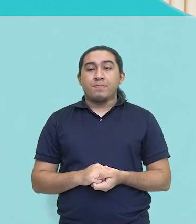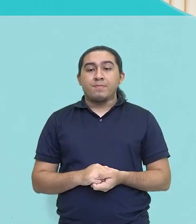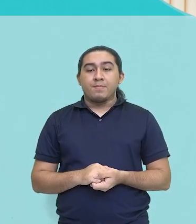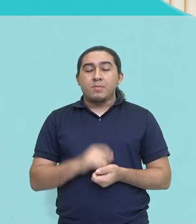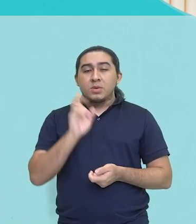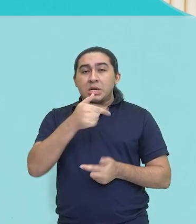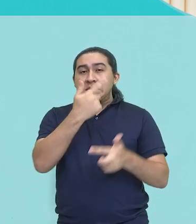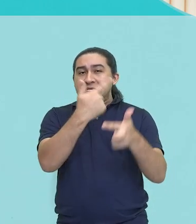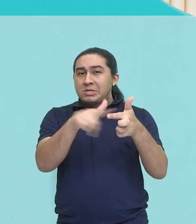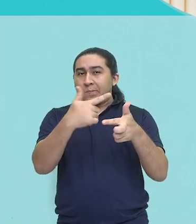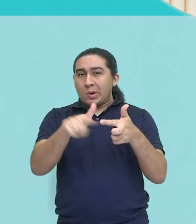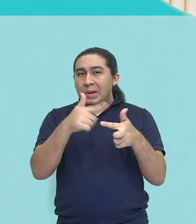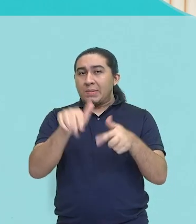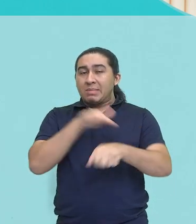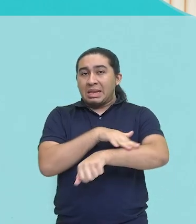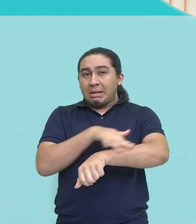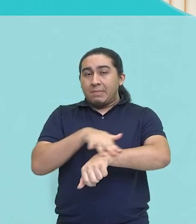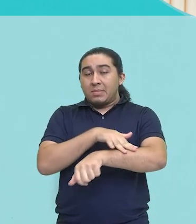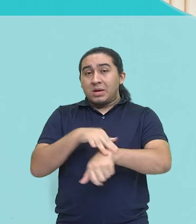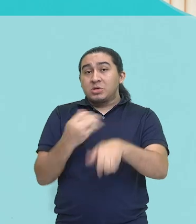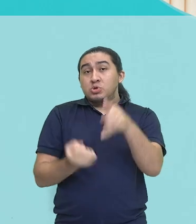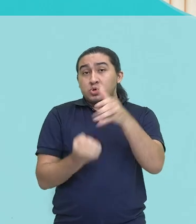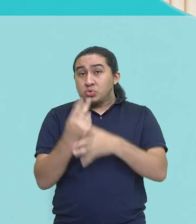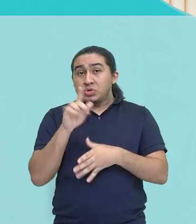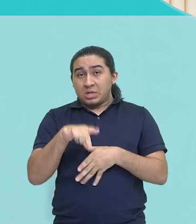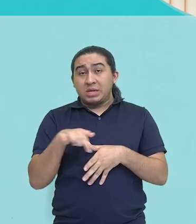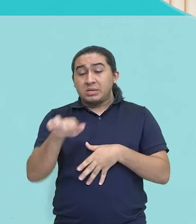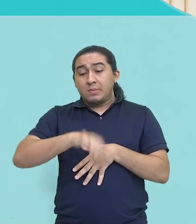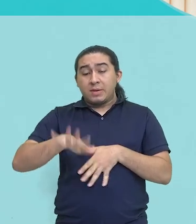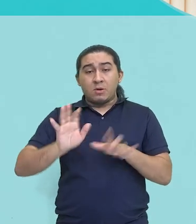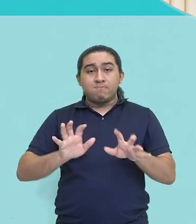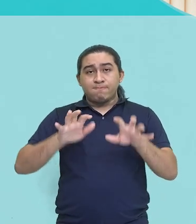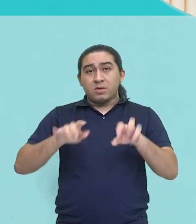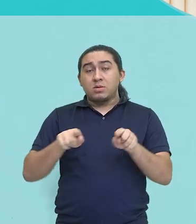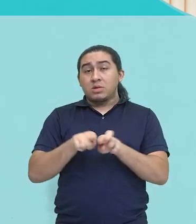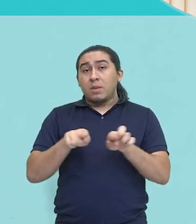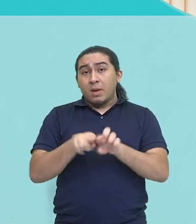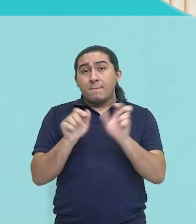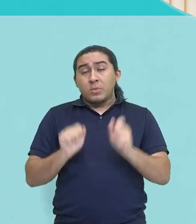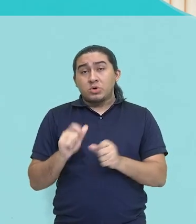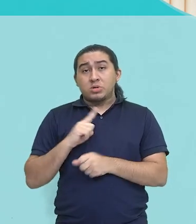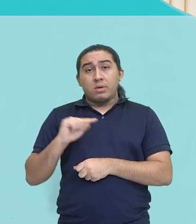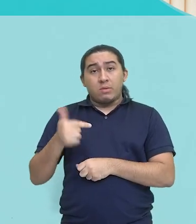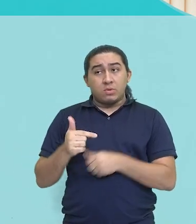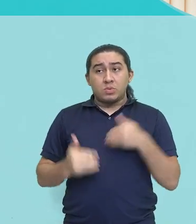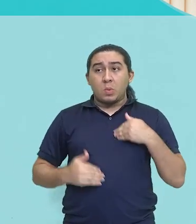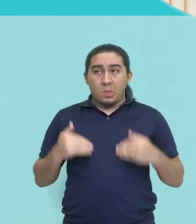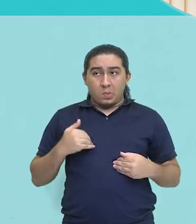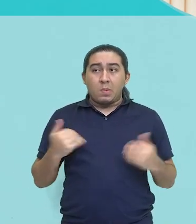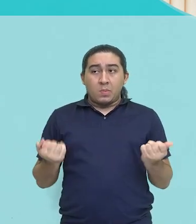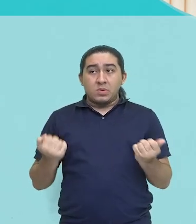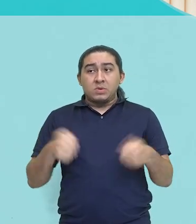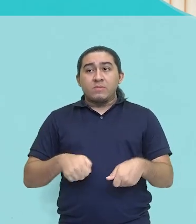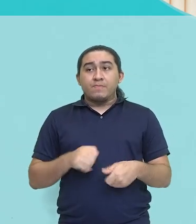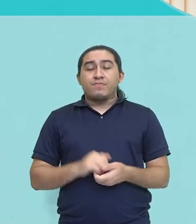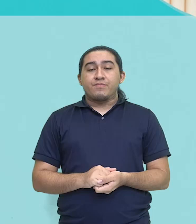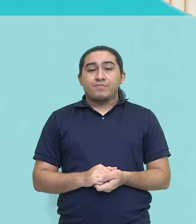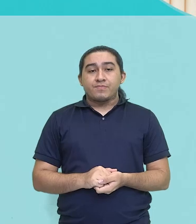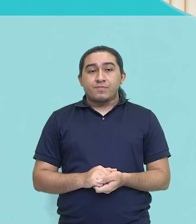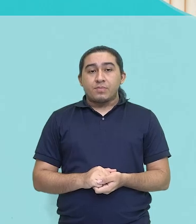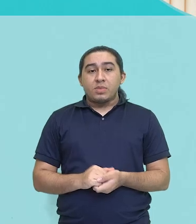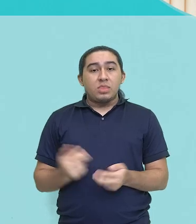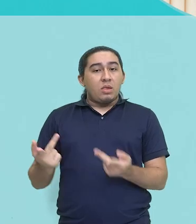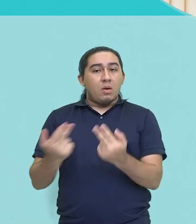esses problemas aí, eles surgem nessa região, né? Também podem surgir em outras partes do nosso corpo. Então, assim como qualquer